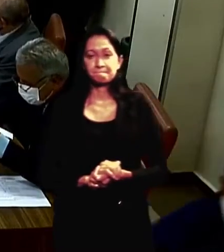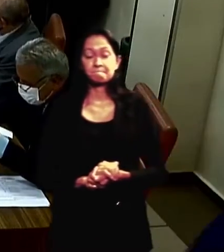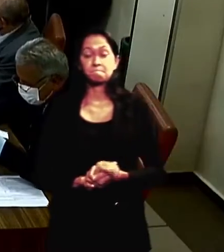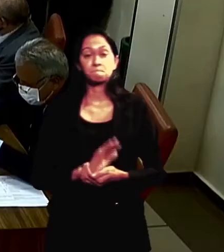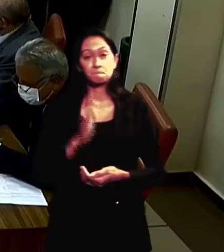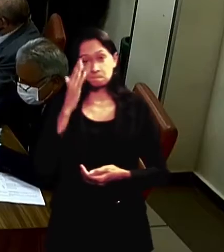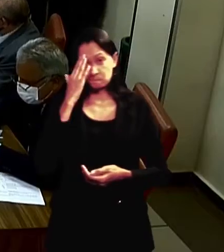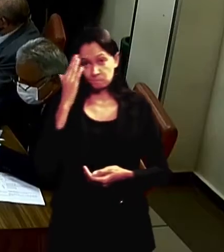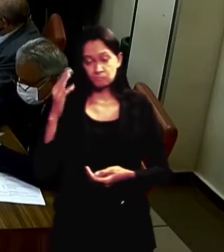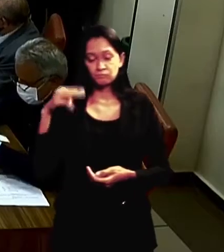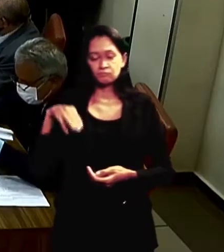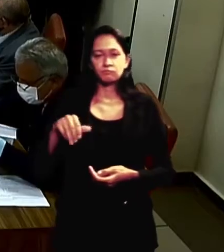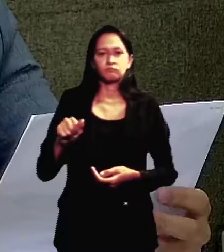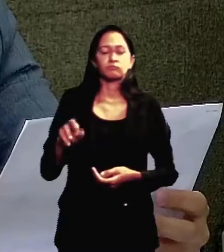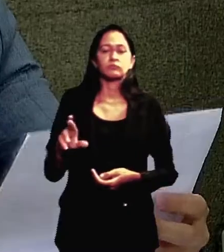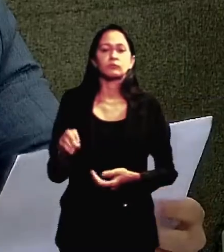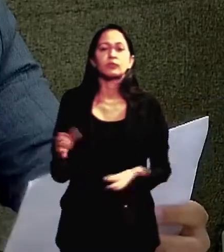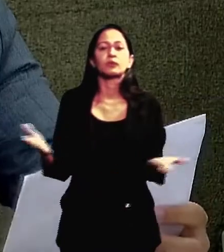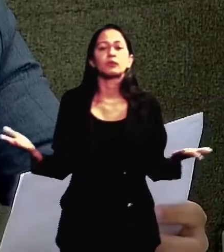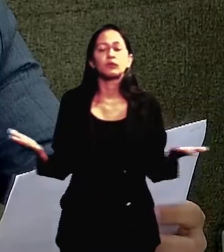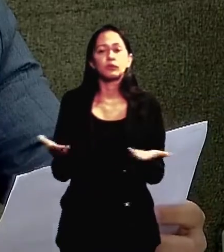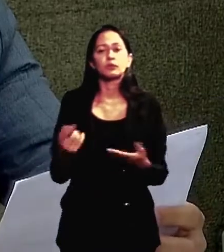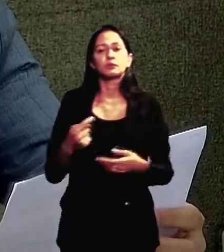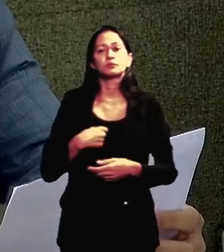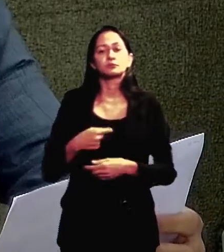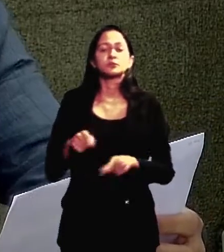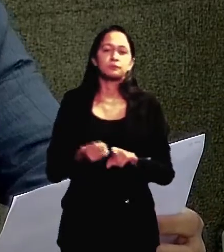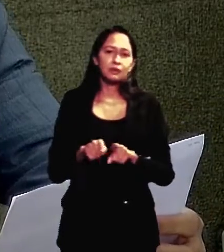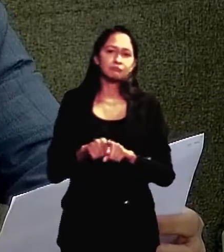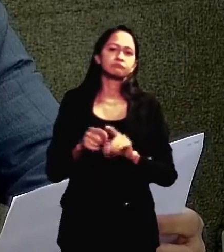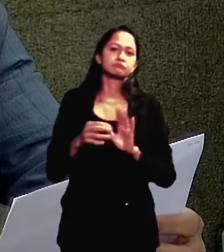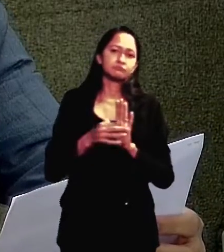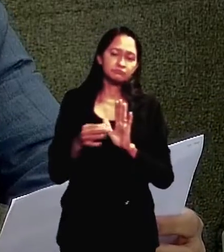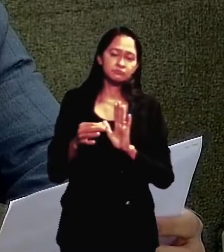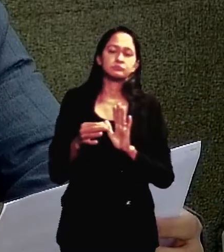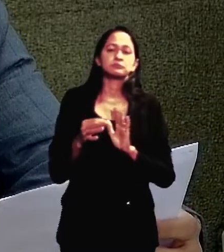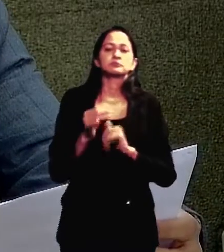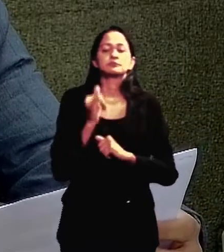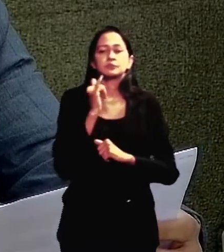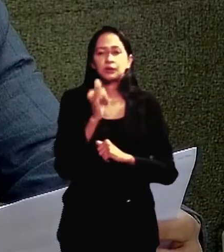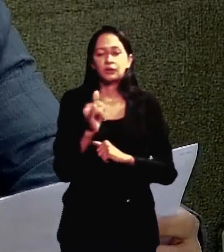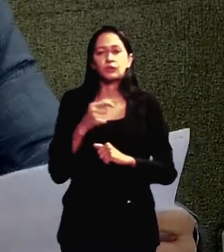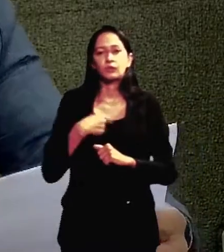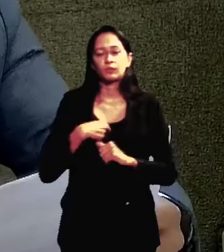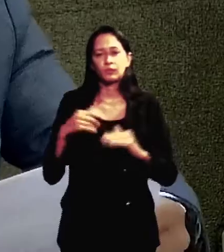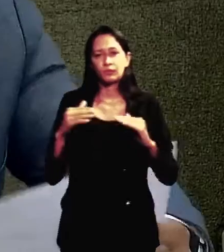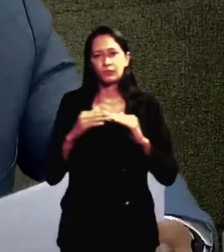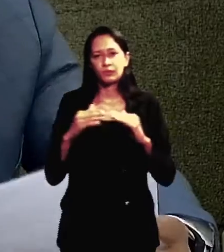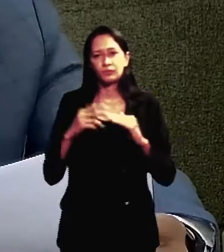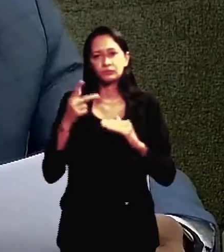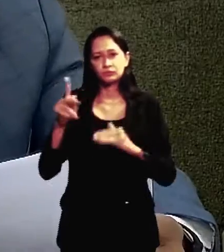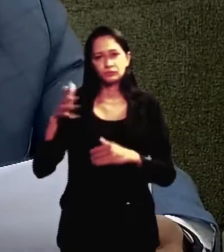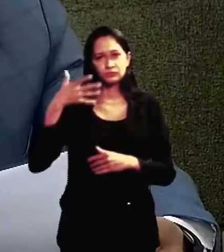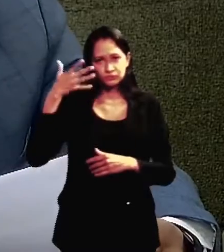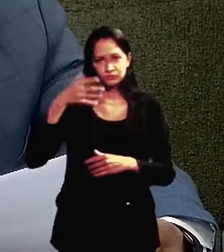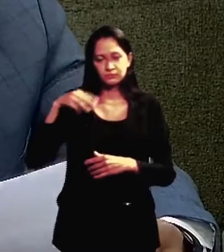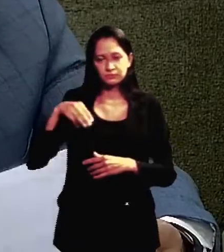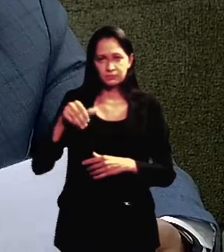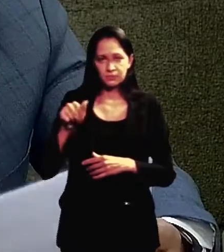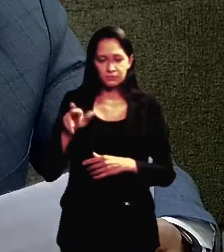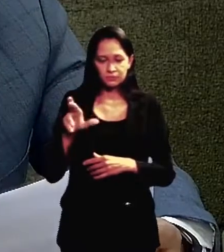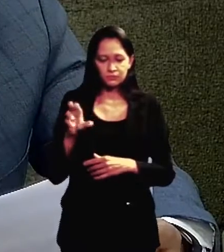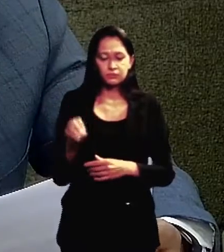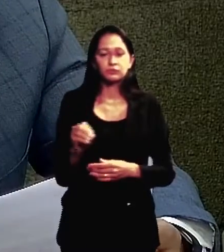Rubem. E eu quero fazer uso da palavra também, até para fazer coro às suas palavras.